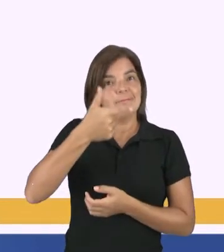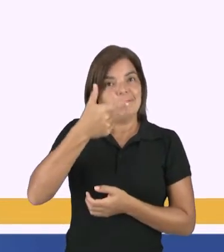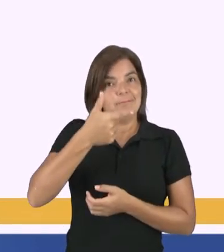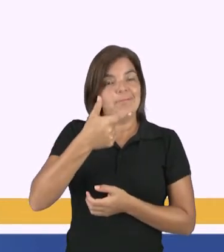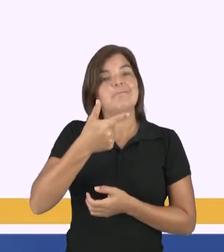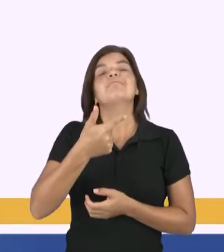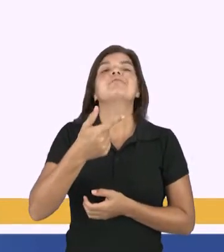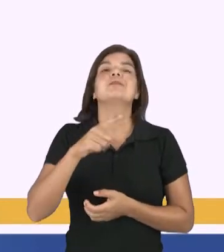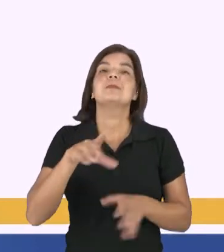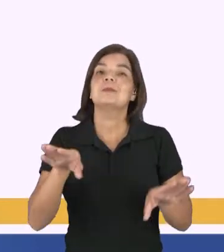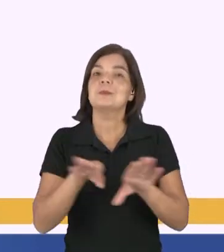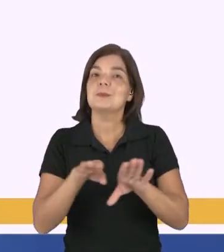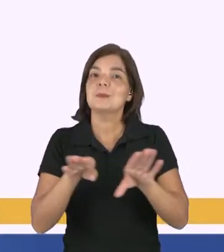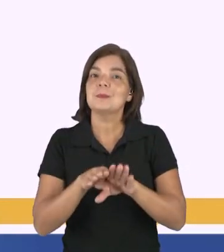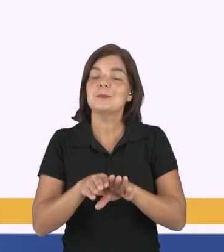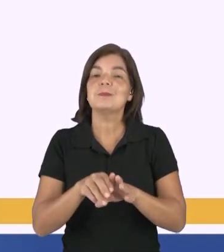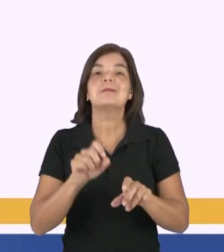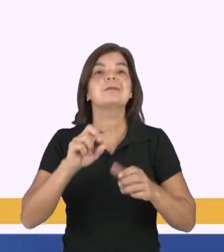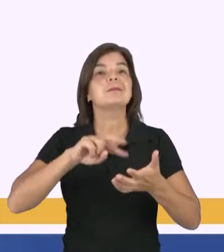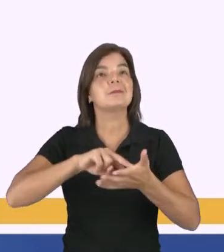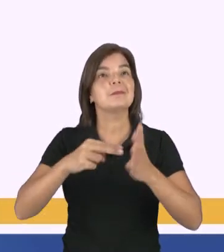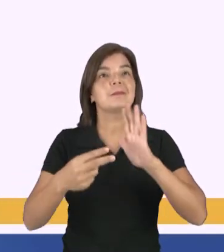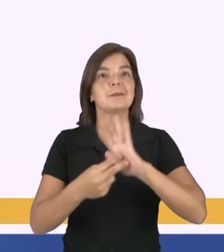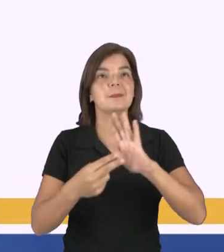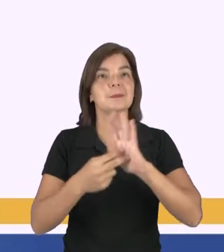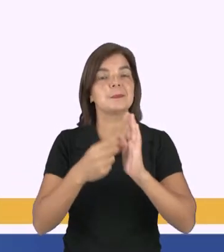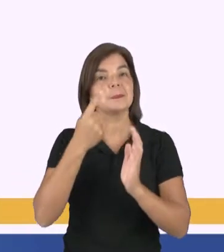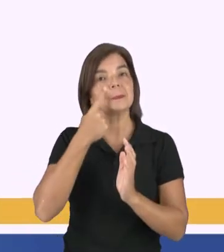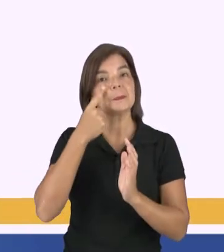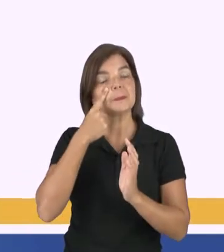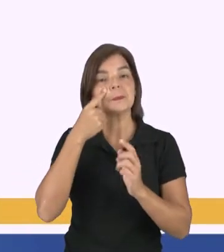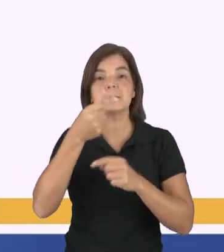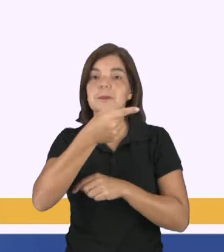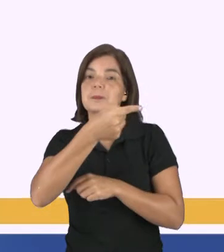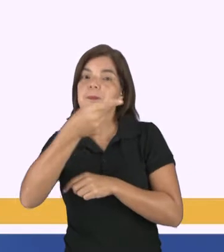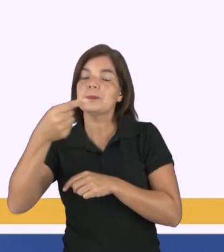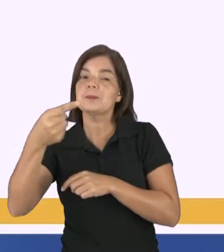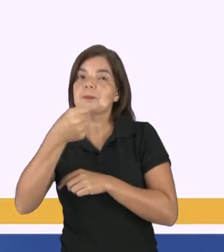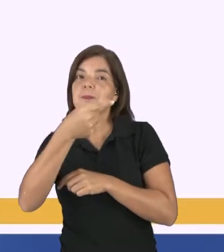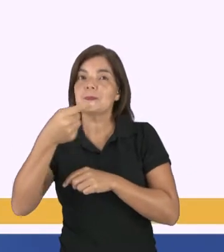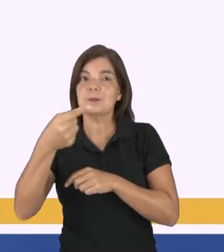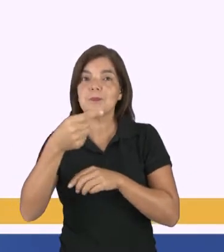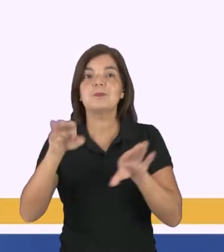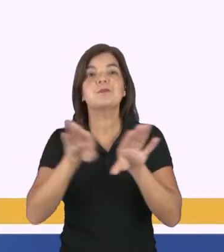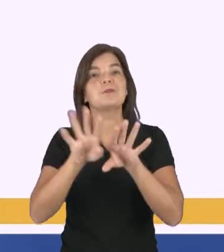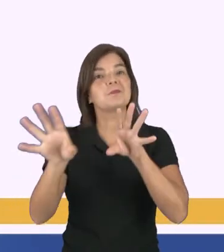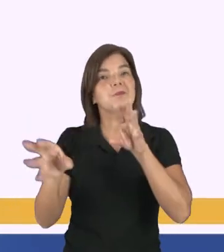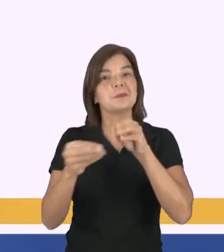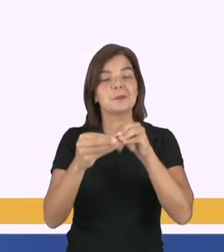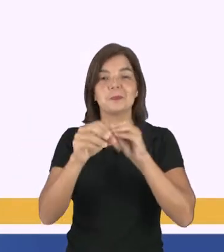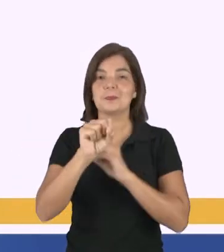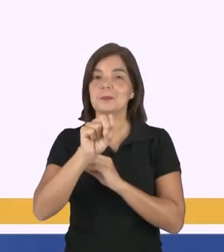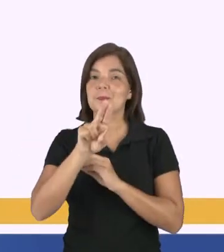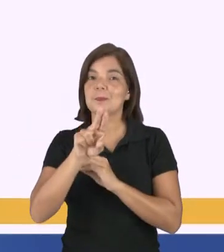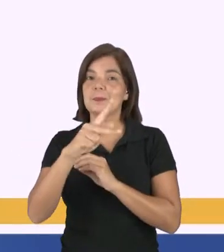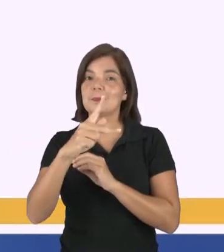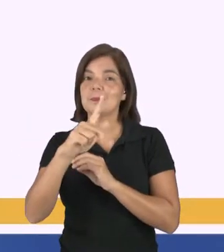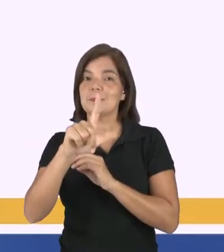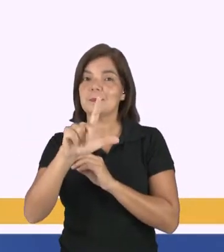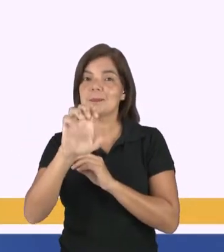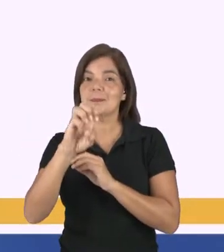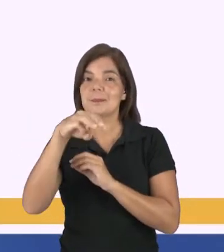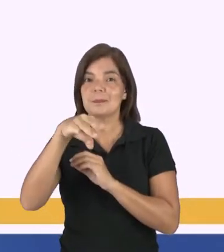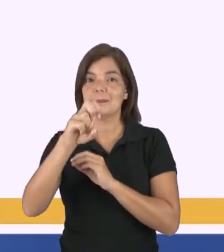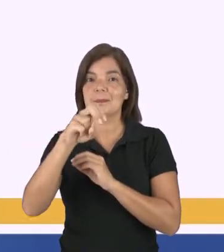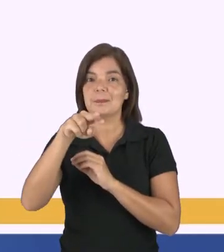elemento o segundo sinal gráfico Observe aqui que são chamadas as linhas suplementares são pequenas